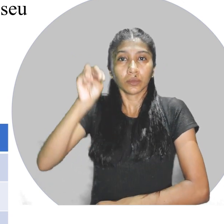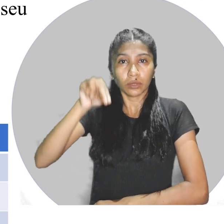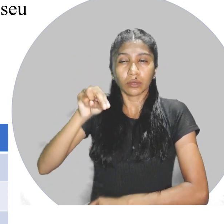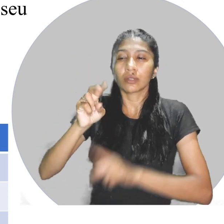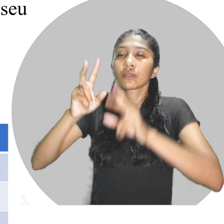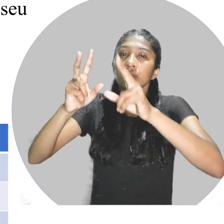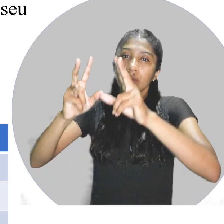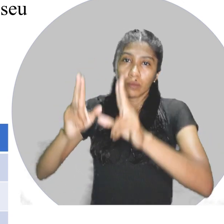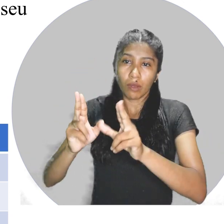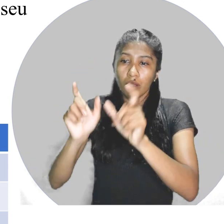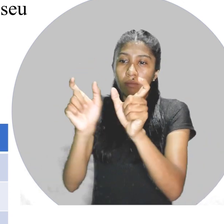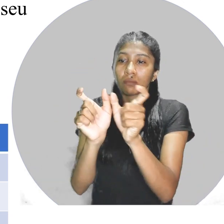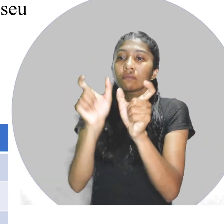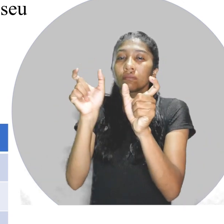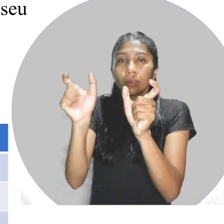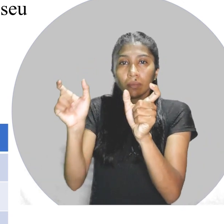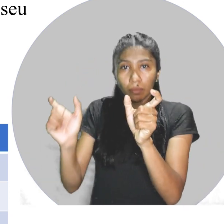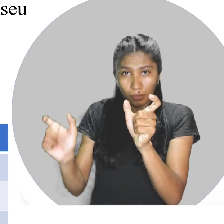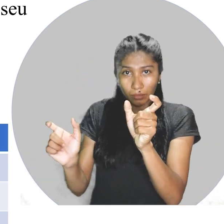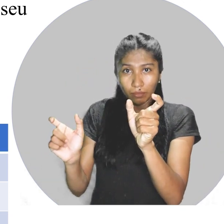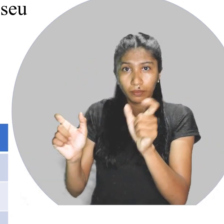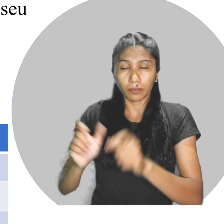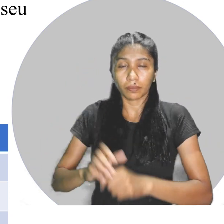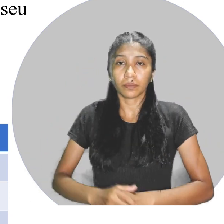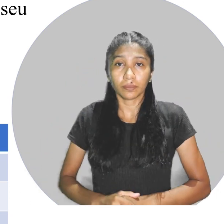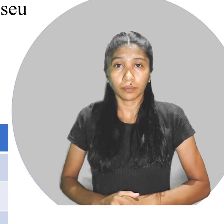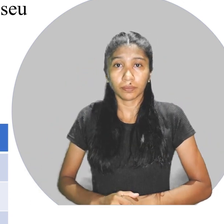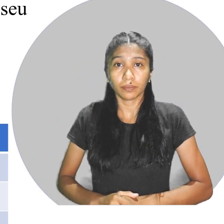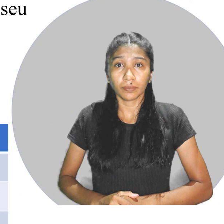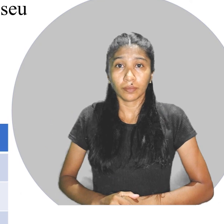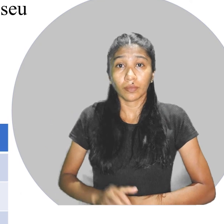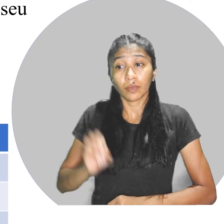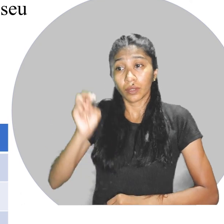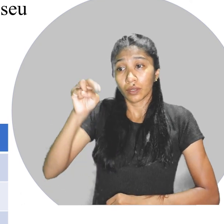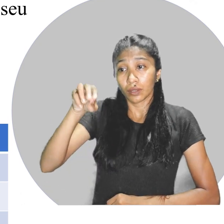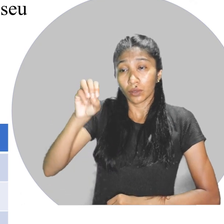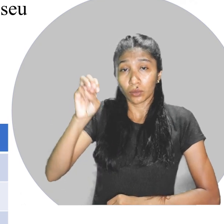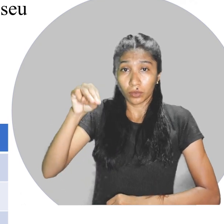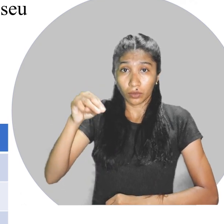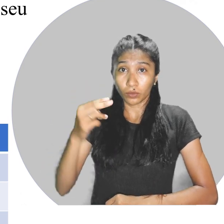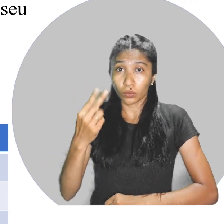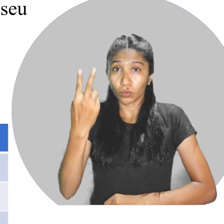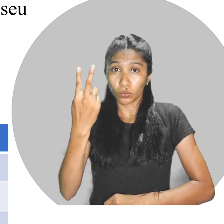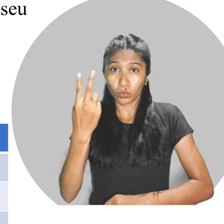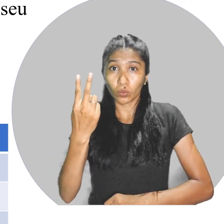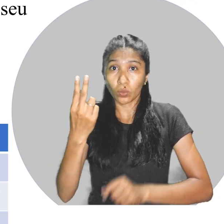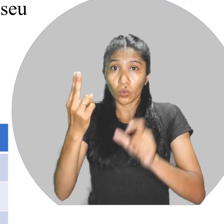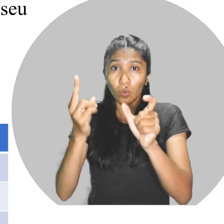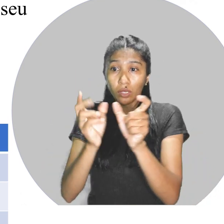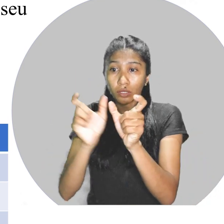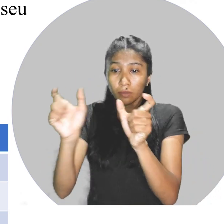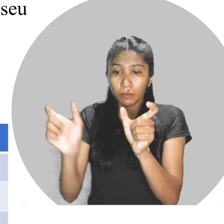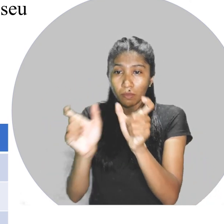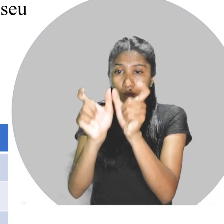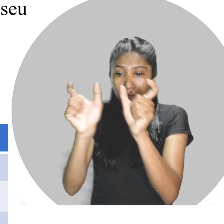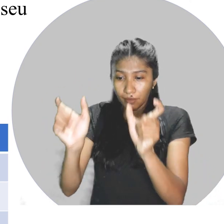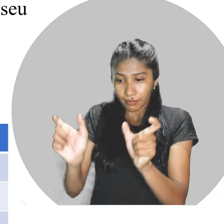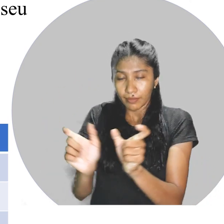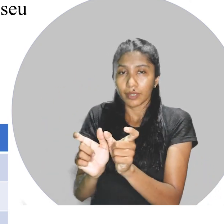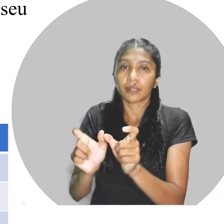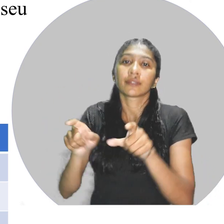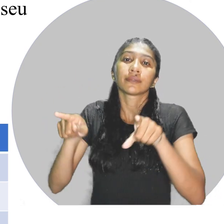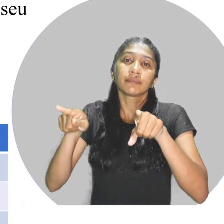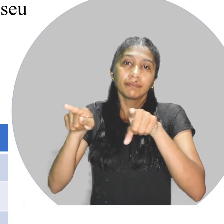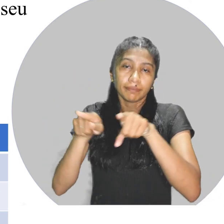a mesma quantidade de sílabas. Neste caso, o nominativo tem duas sílabas, o genitivo também